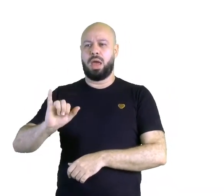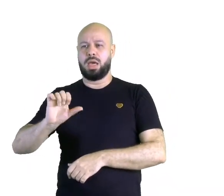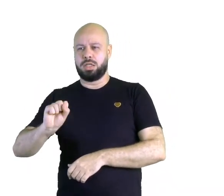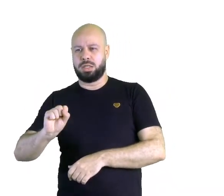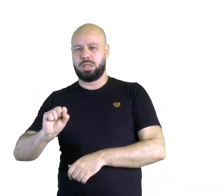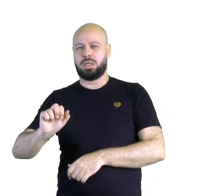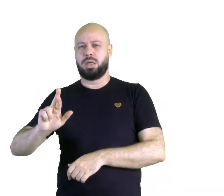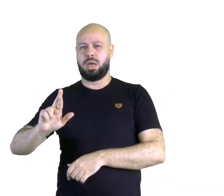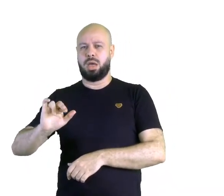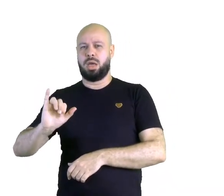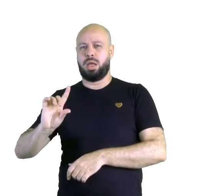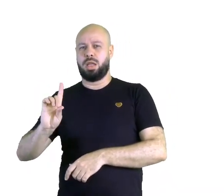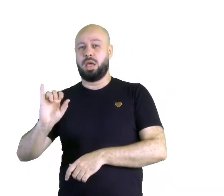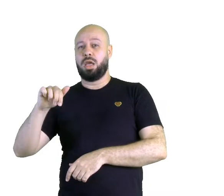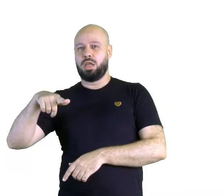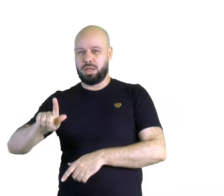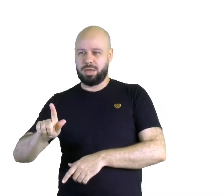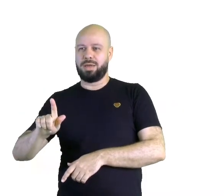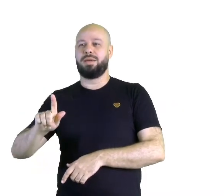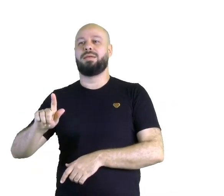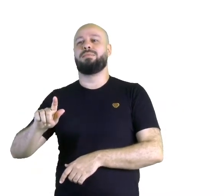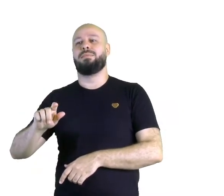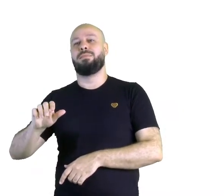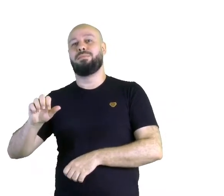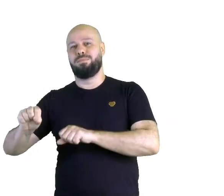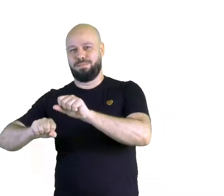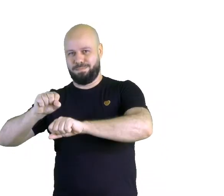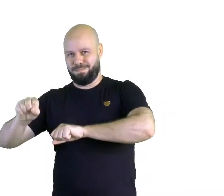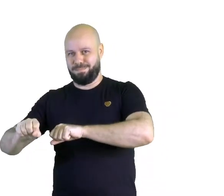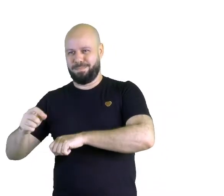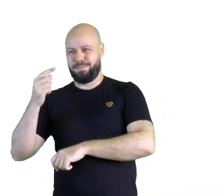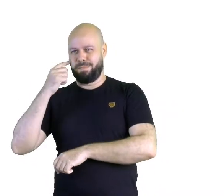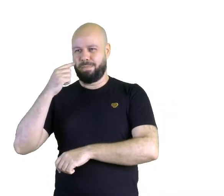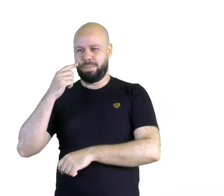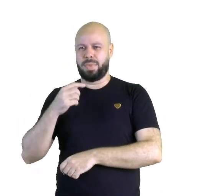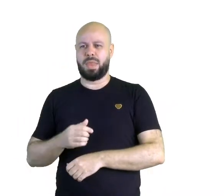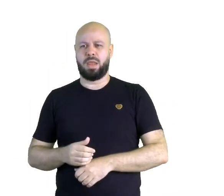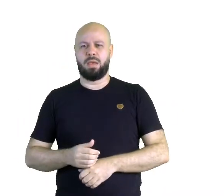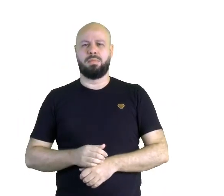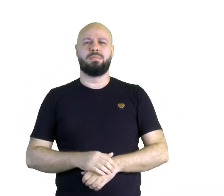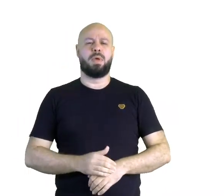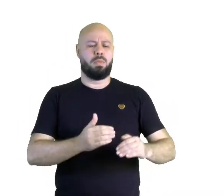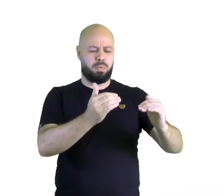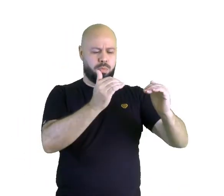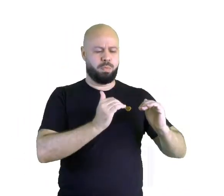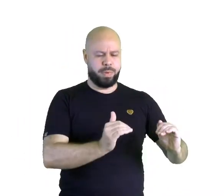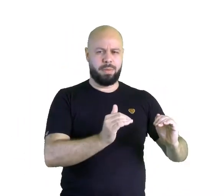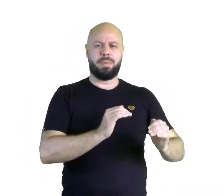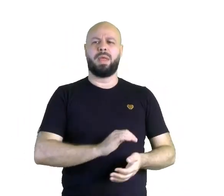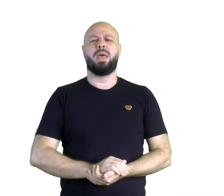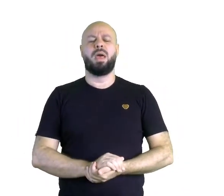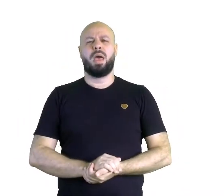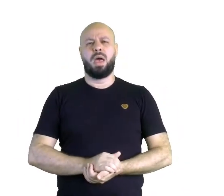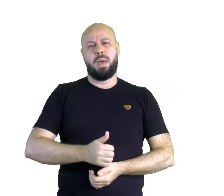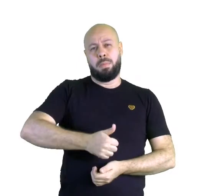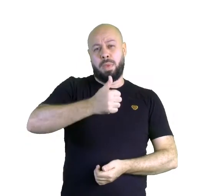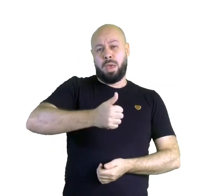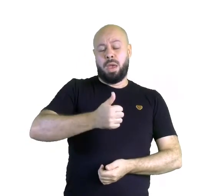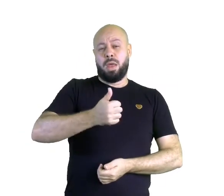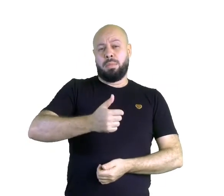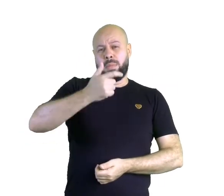principal mais ing. No exemplo logo a seguir, nós temos aí a primeira pessoa do plural, né? We ride